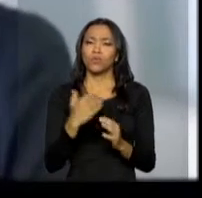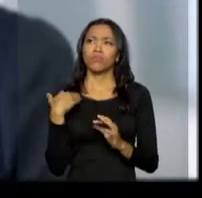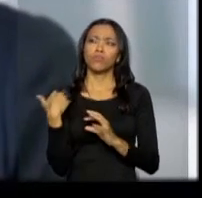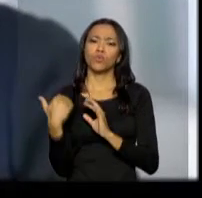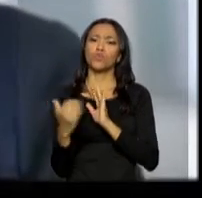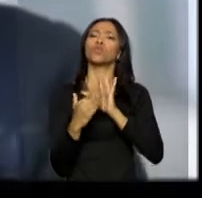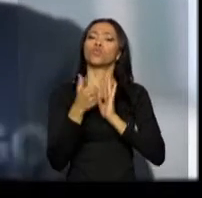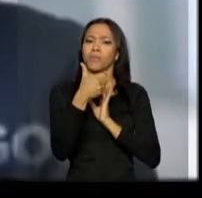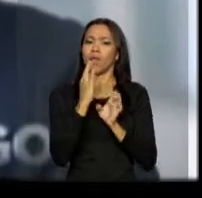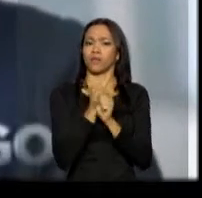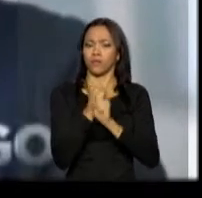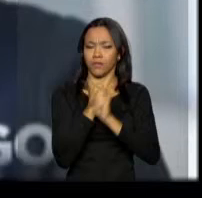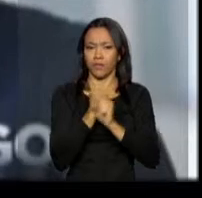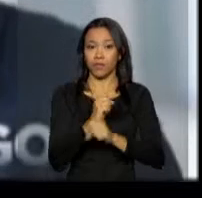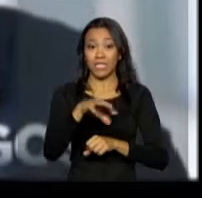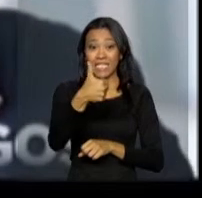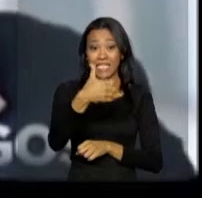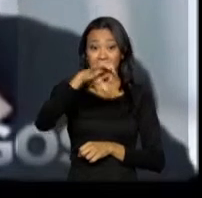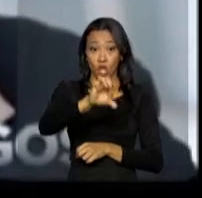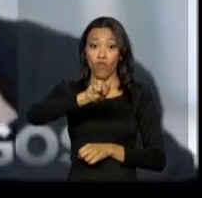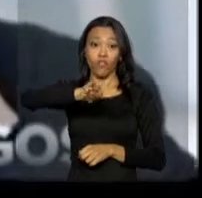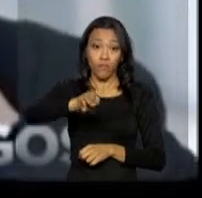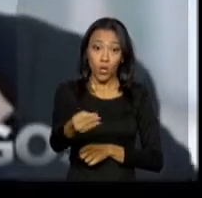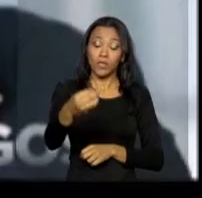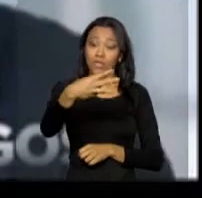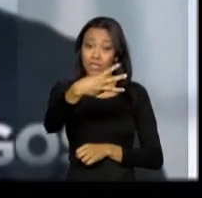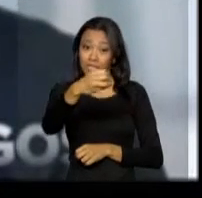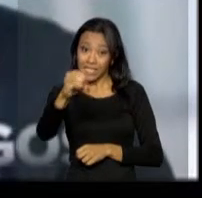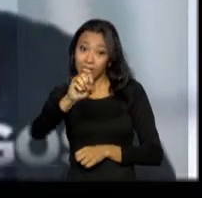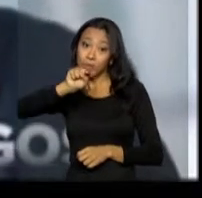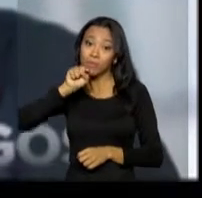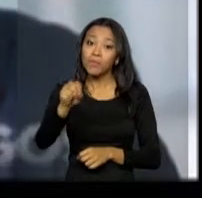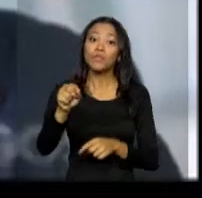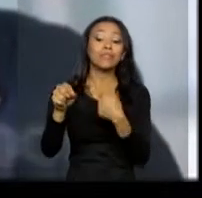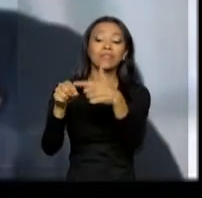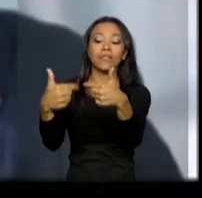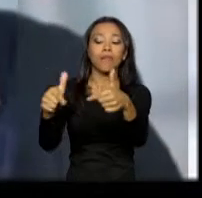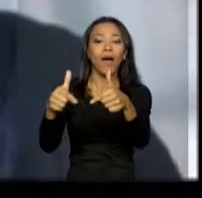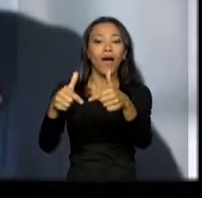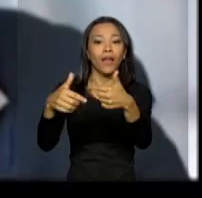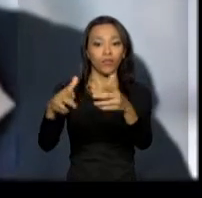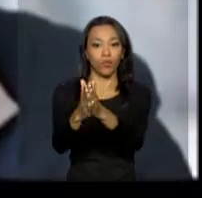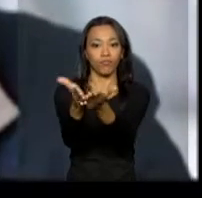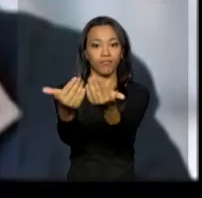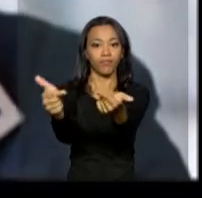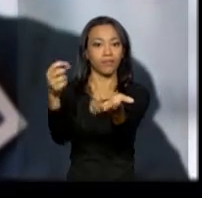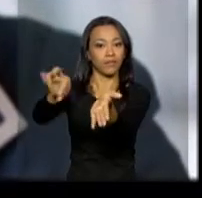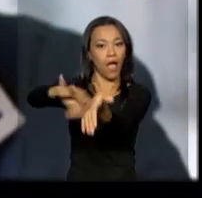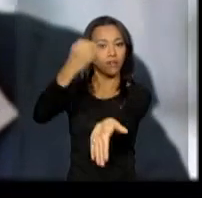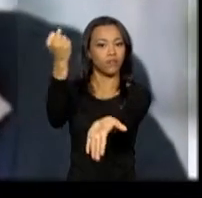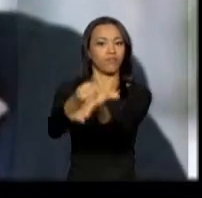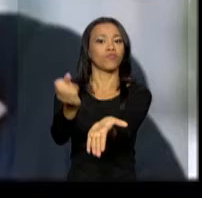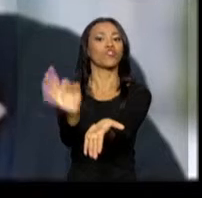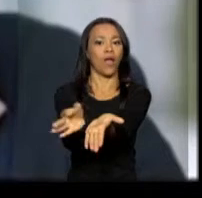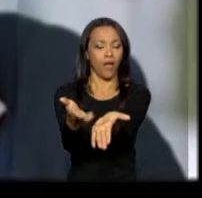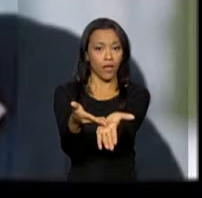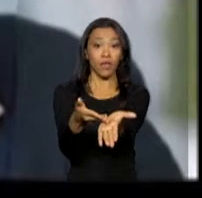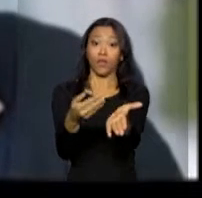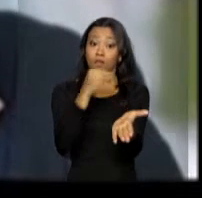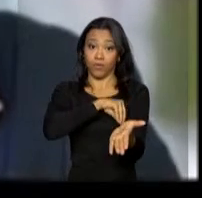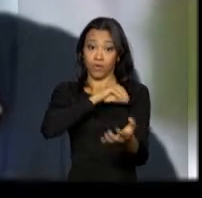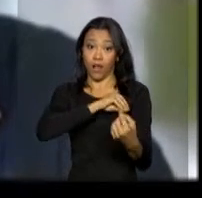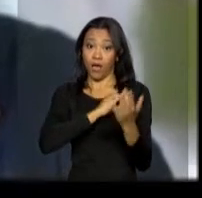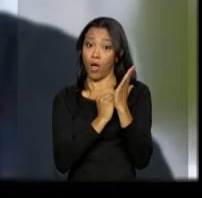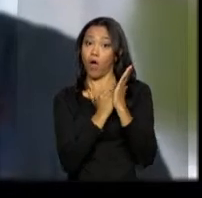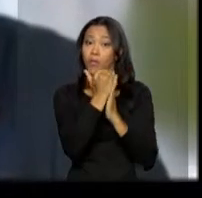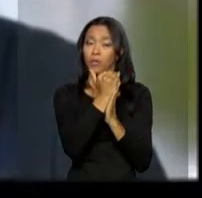anos, 19 milhões e 300 mil empregos com carteira assinada e o salário mínimo cresceu